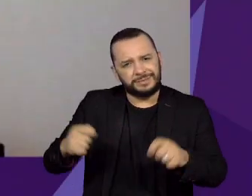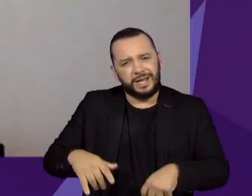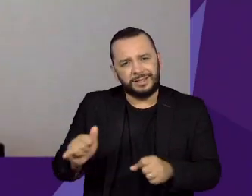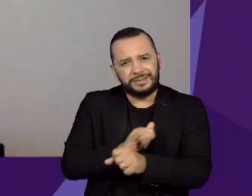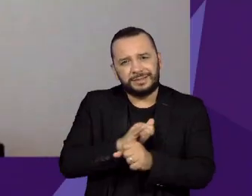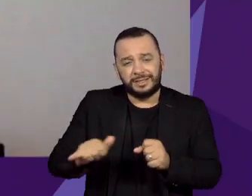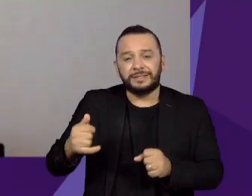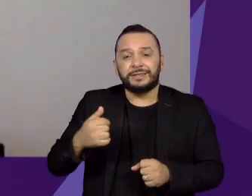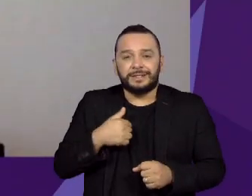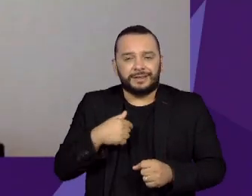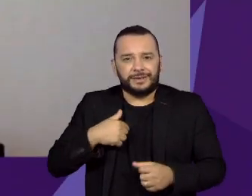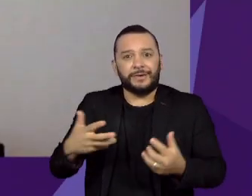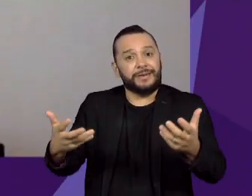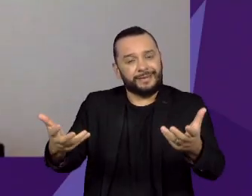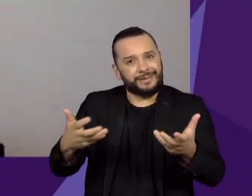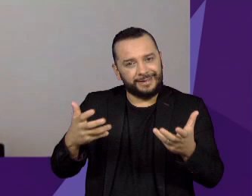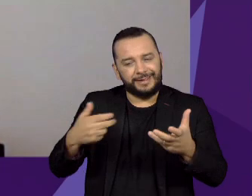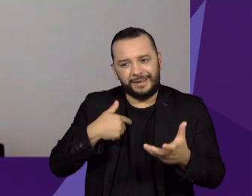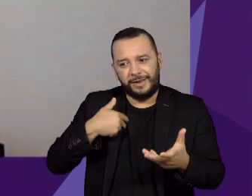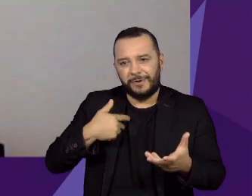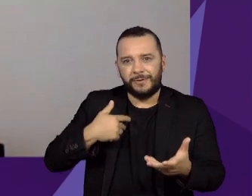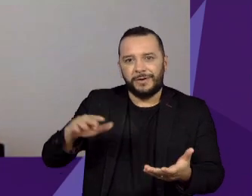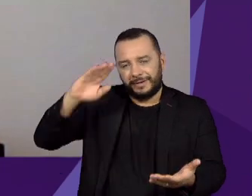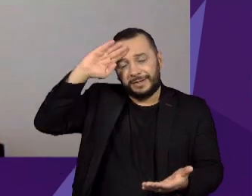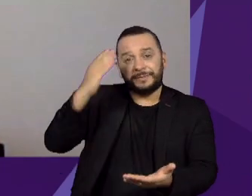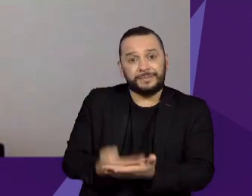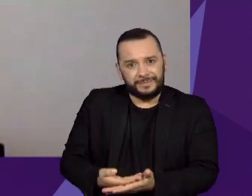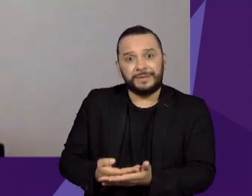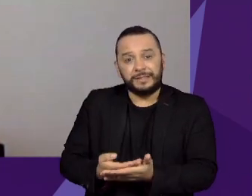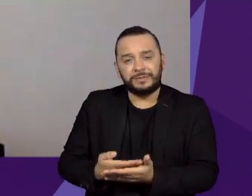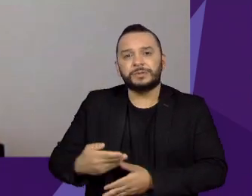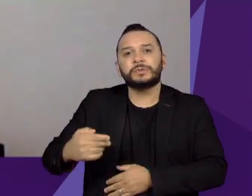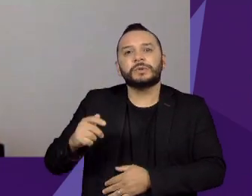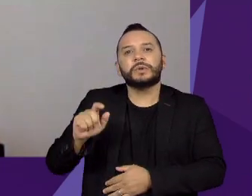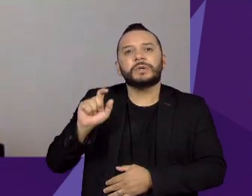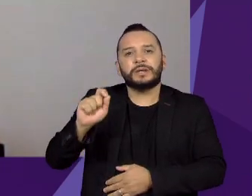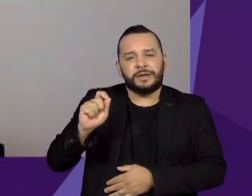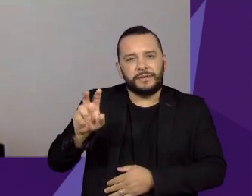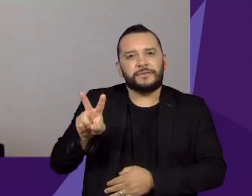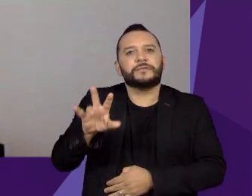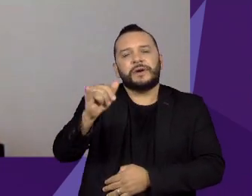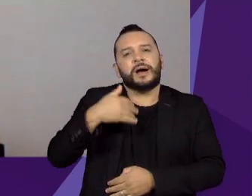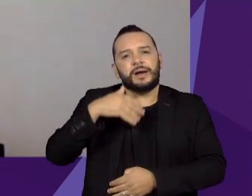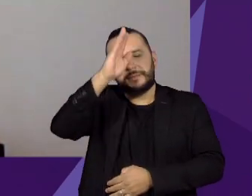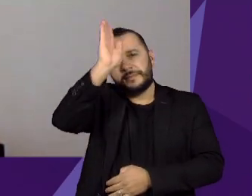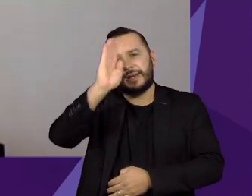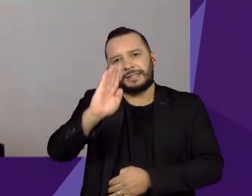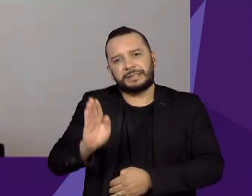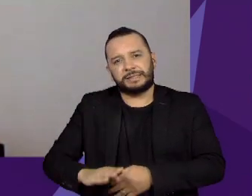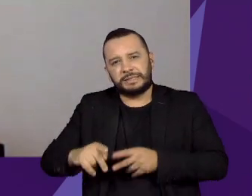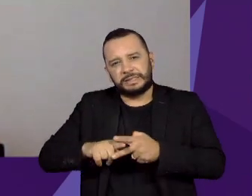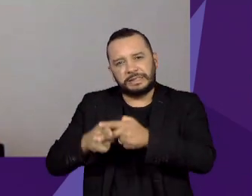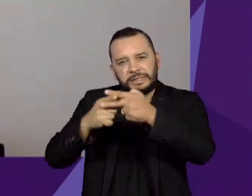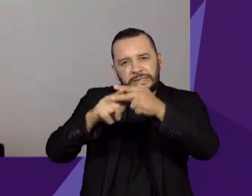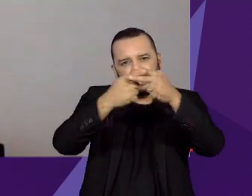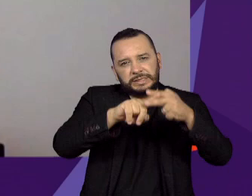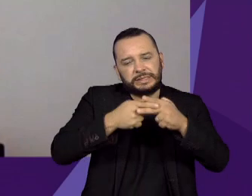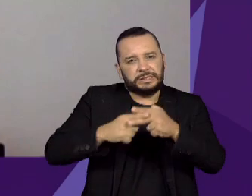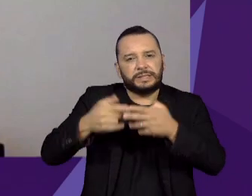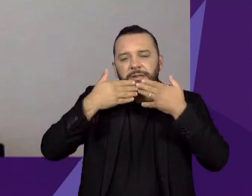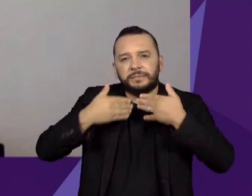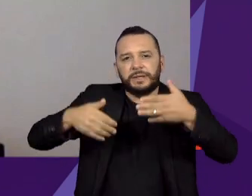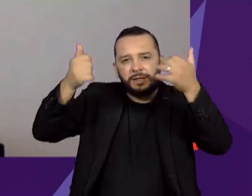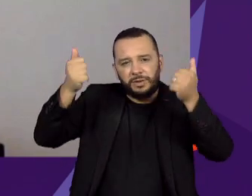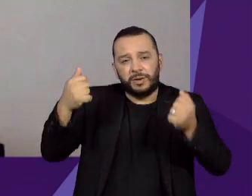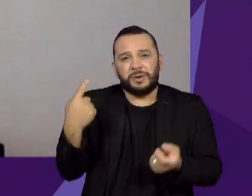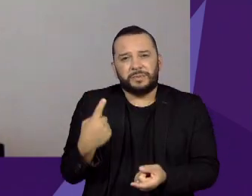nos olhos, por alguém que eu acredite, né? que vá pensar esse país em outras bases, diferente desses dois